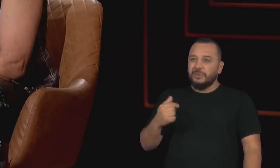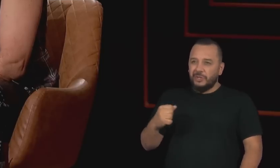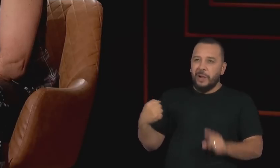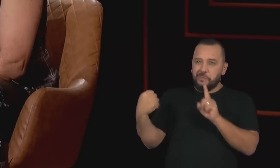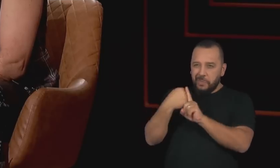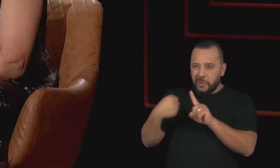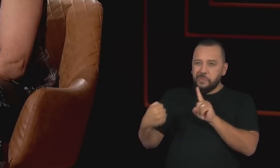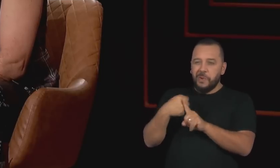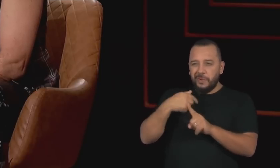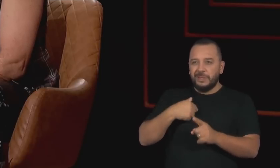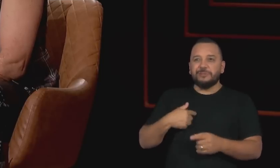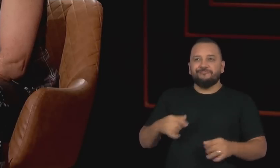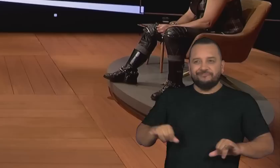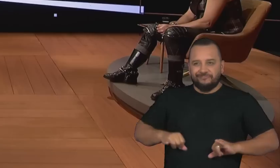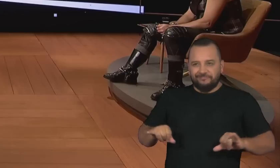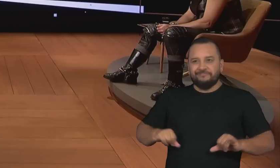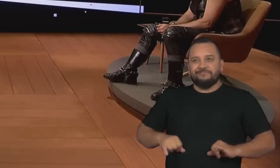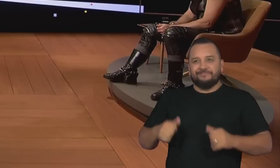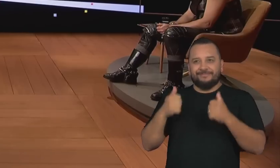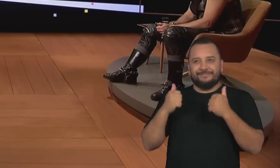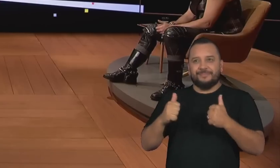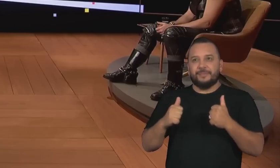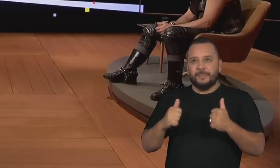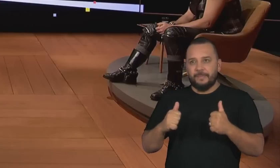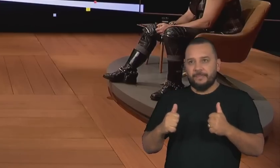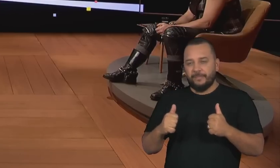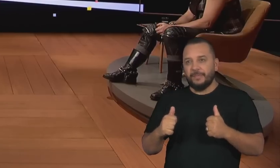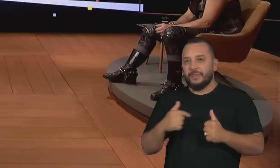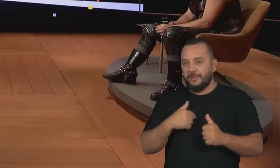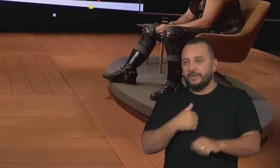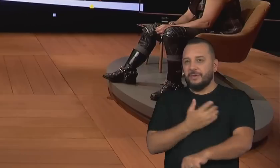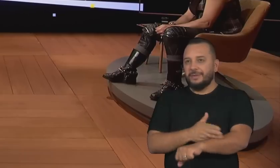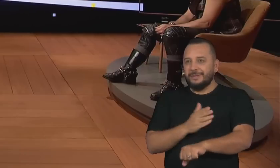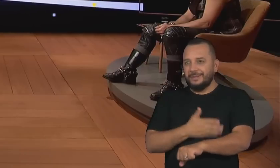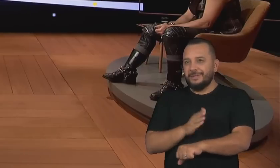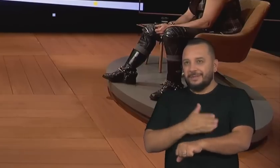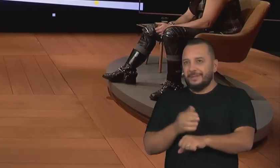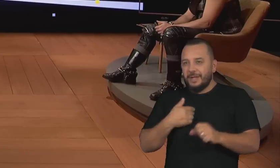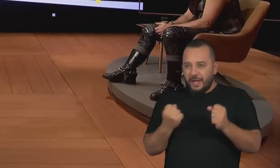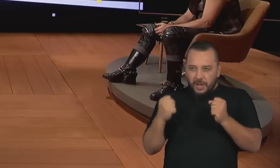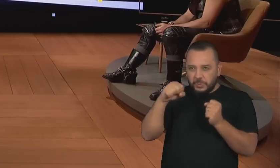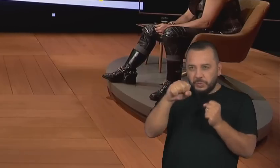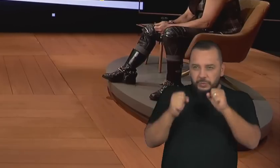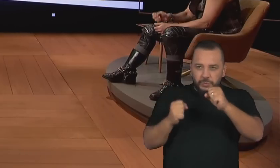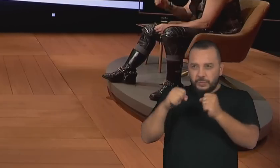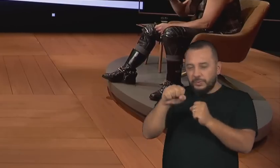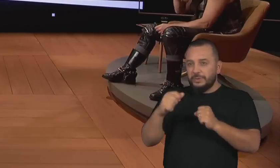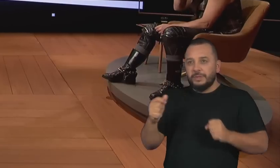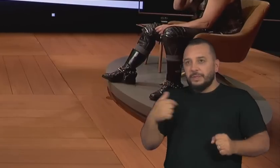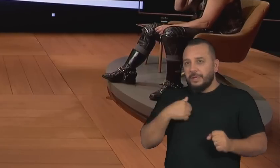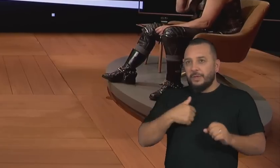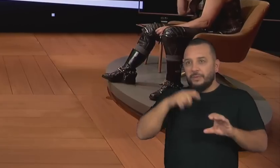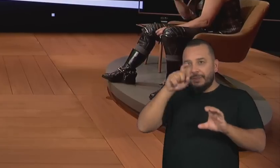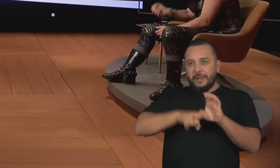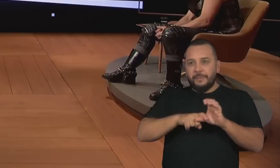mesmo. Putz. Aí eu falei, pô, vou começar a treinar para poder me defender e não ficar dependendo de